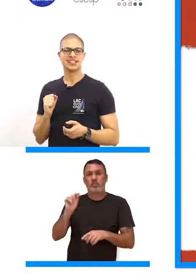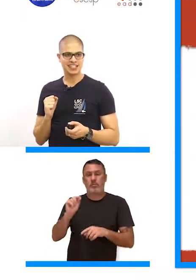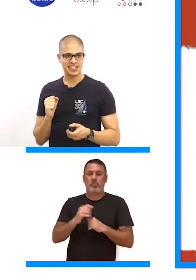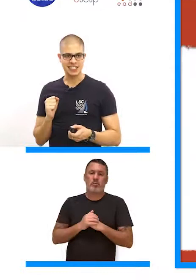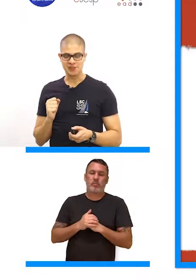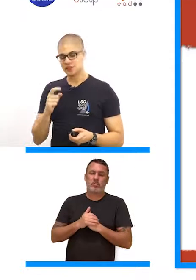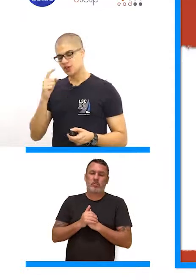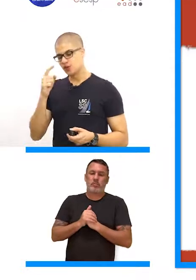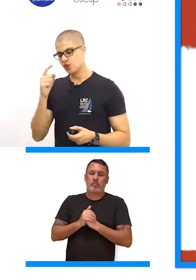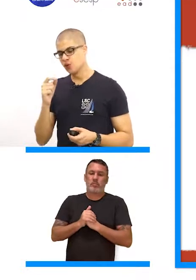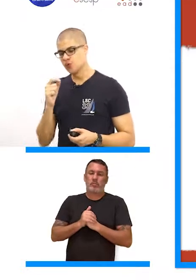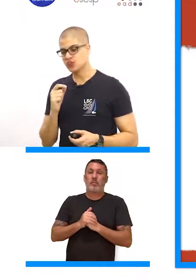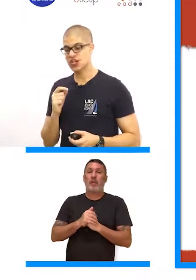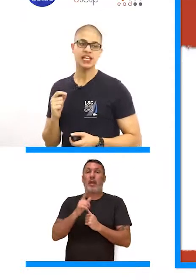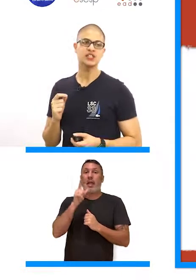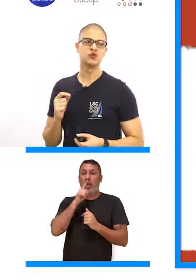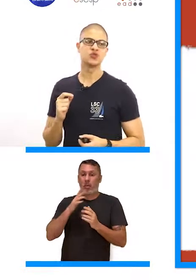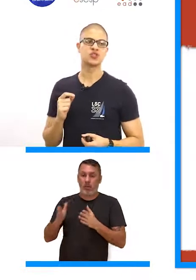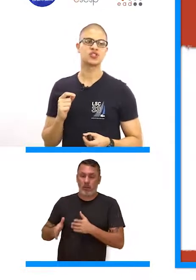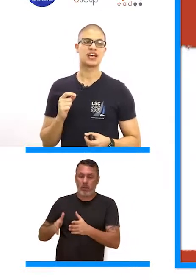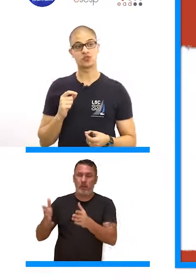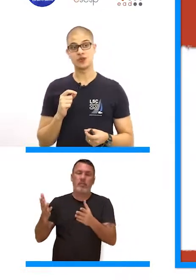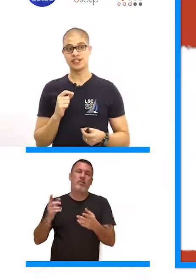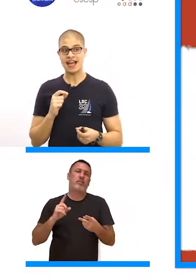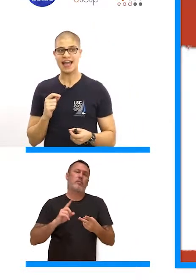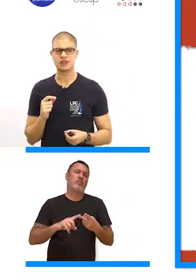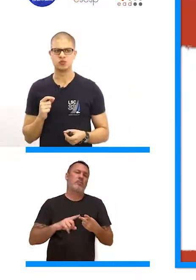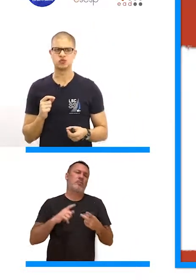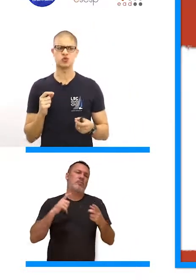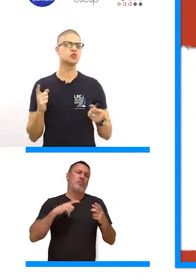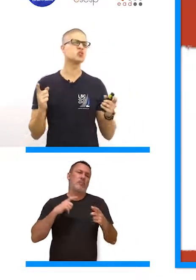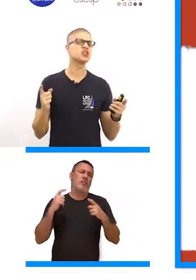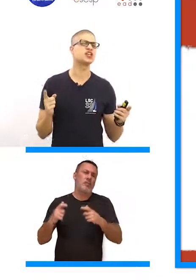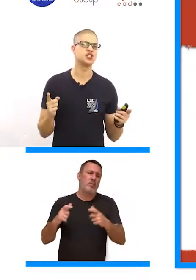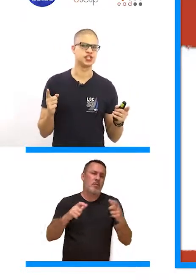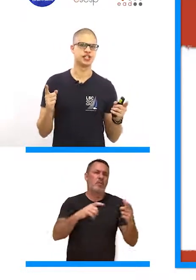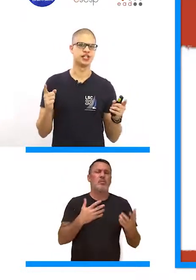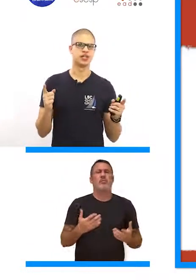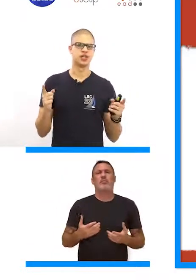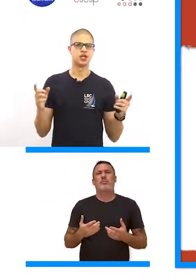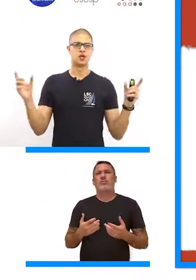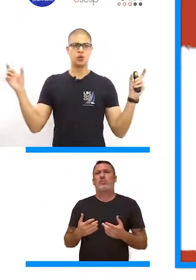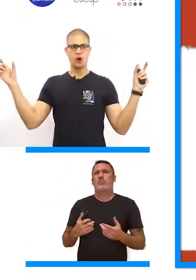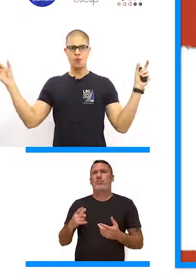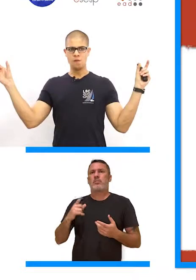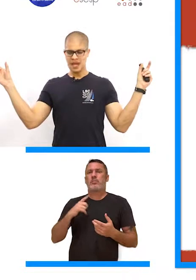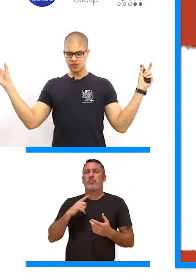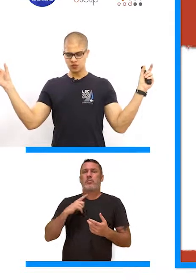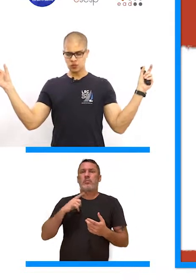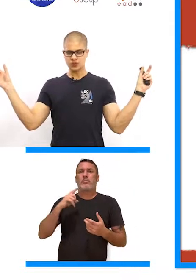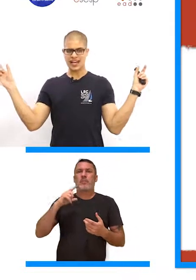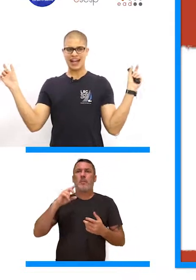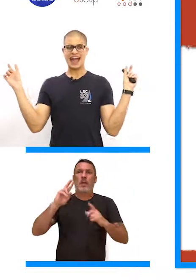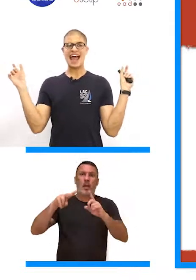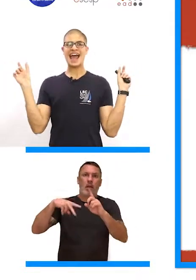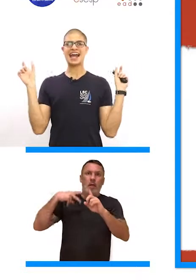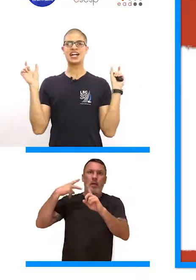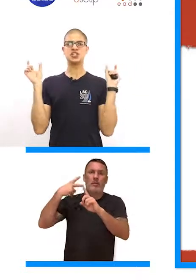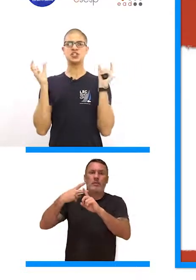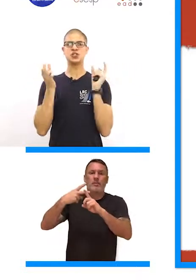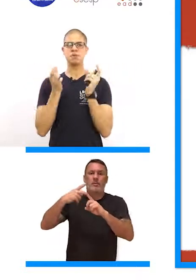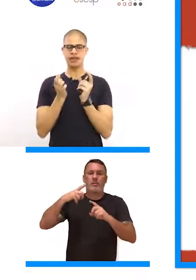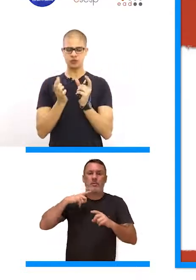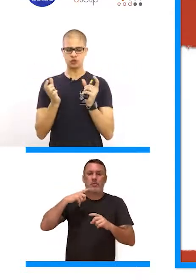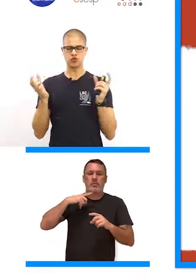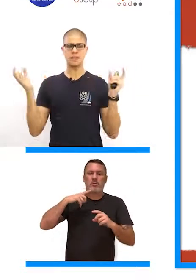também que os rios assoreados, ou seja, o aumento da carga